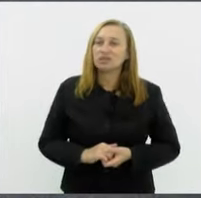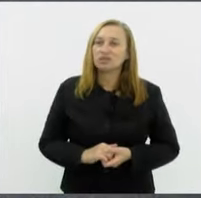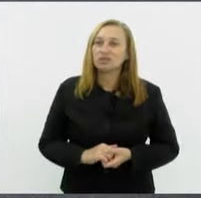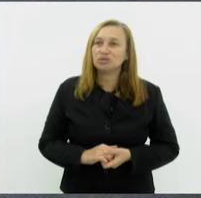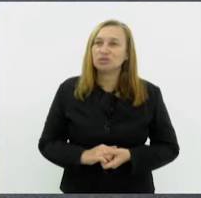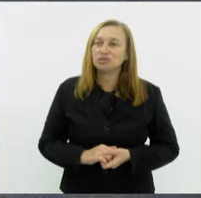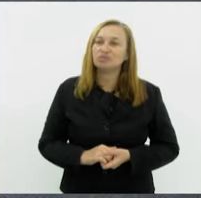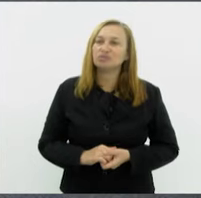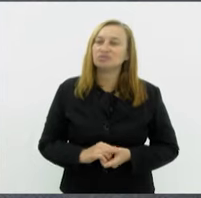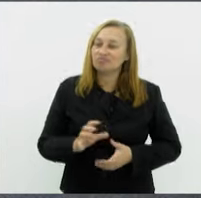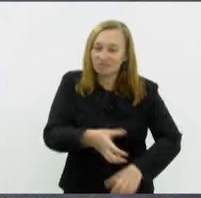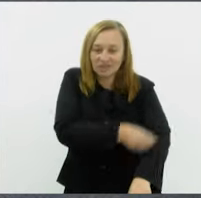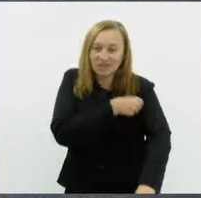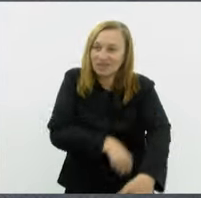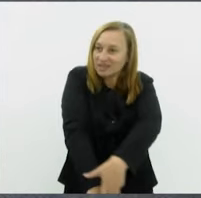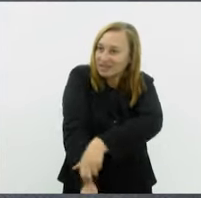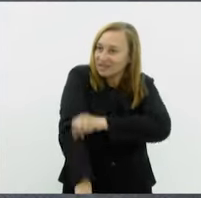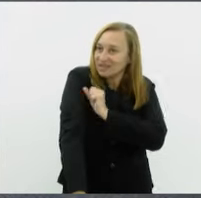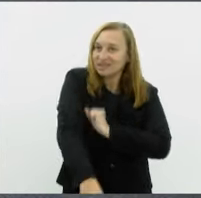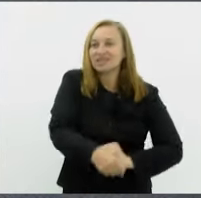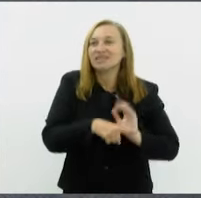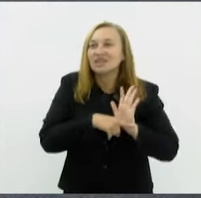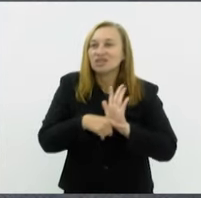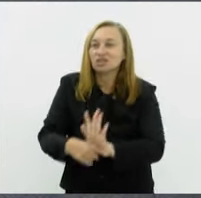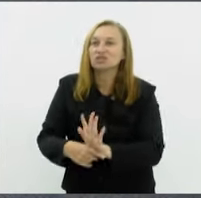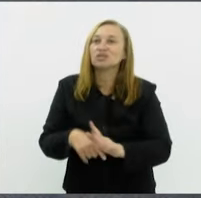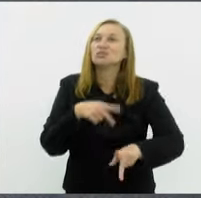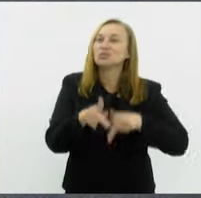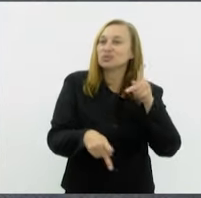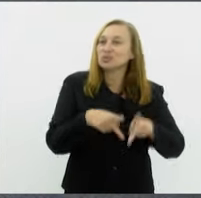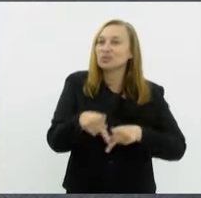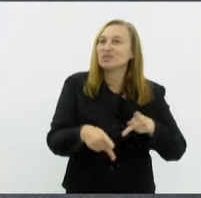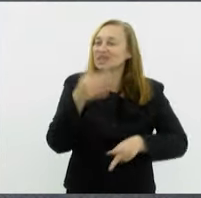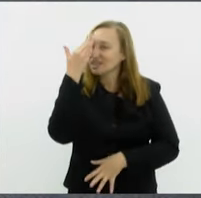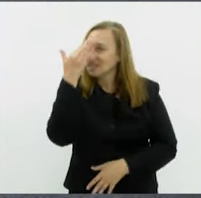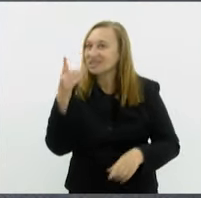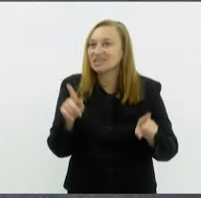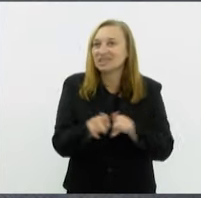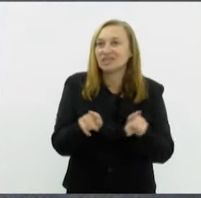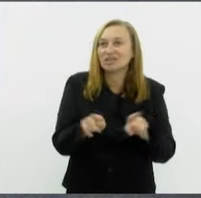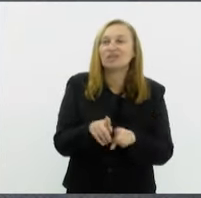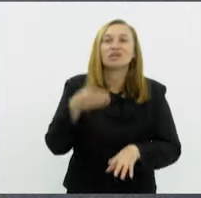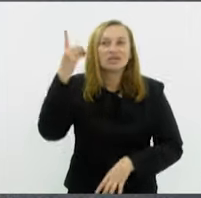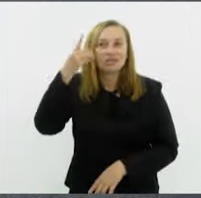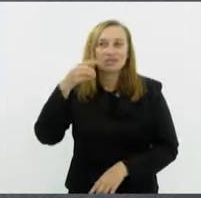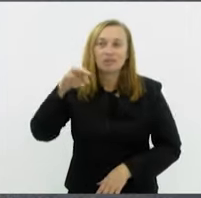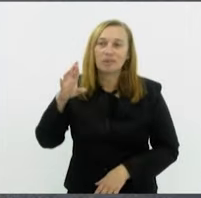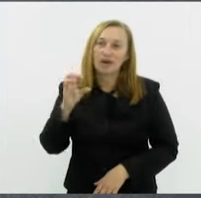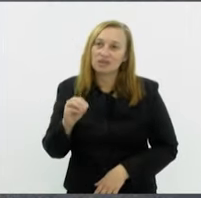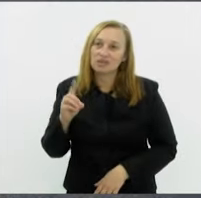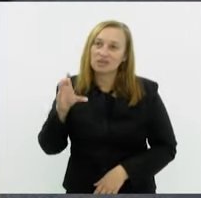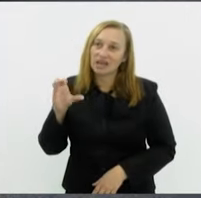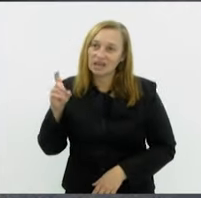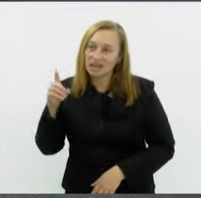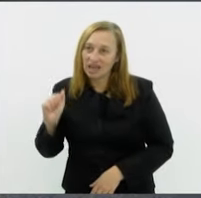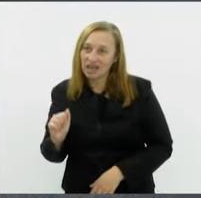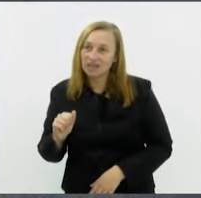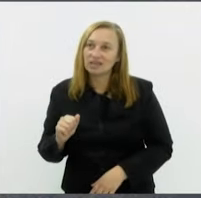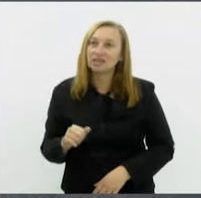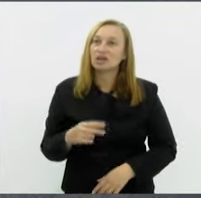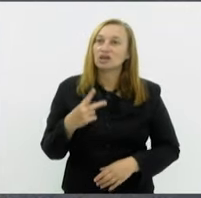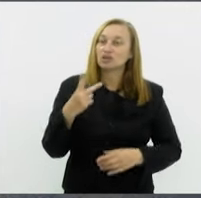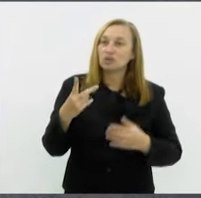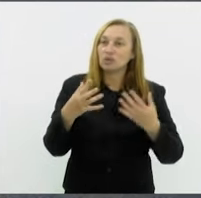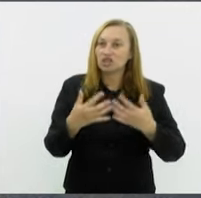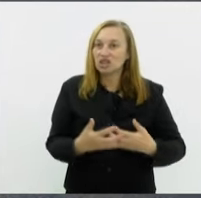momento, arregaçando as mangas, ajudando aquela população. Agradecer também o deputado Márcio Canella, porque cedeu duas carretas